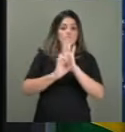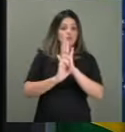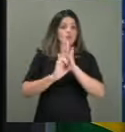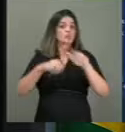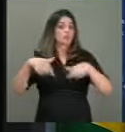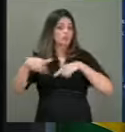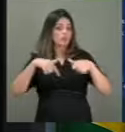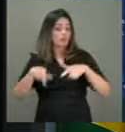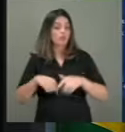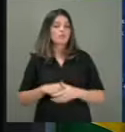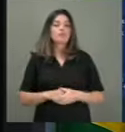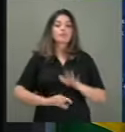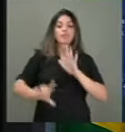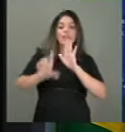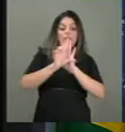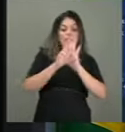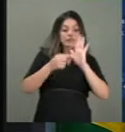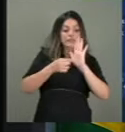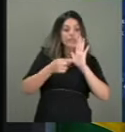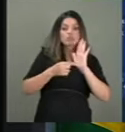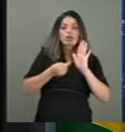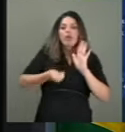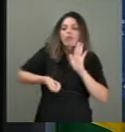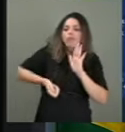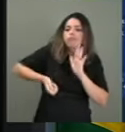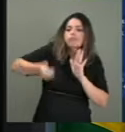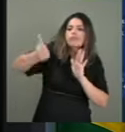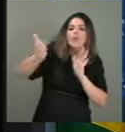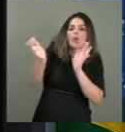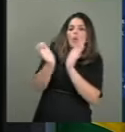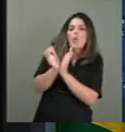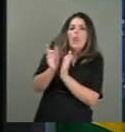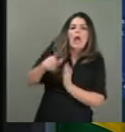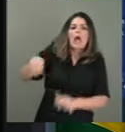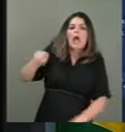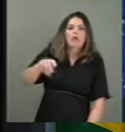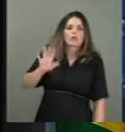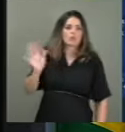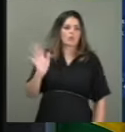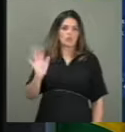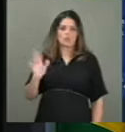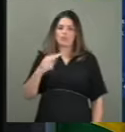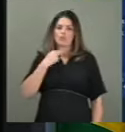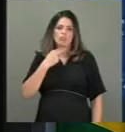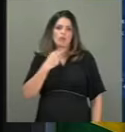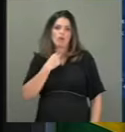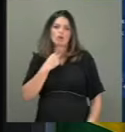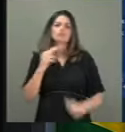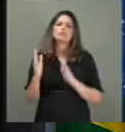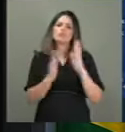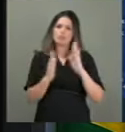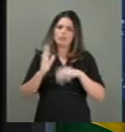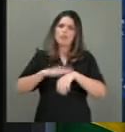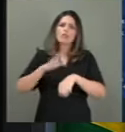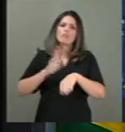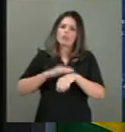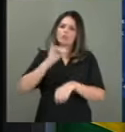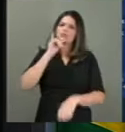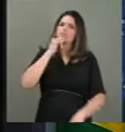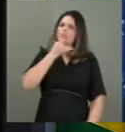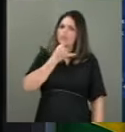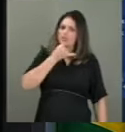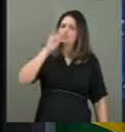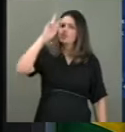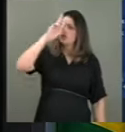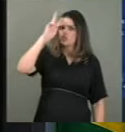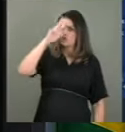as legislações não podem beneficiar somente um lado do cenário como foi naquele momento infelizmente triste na história